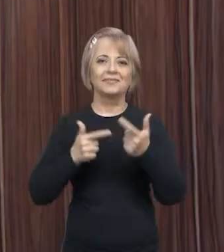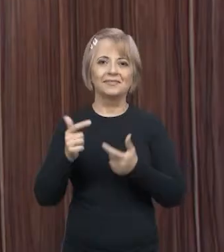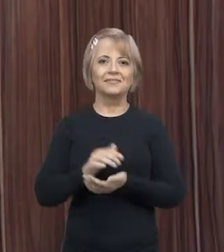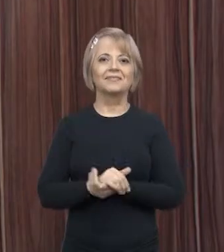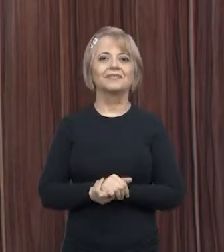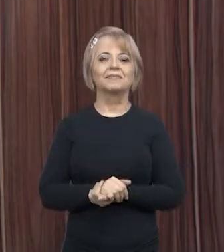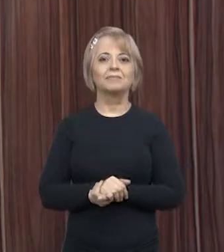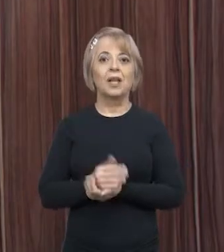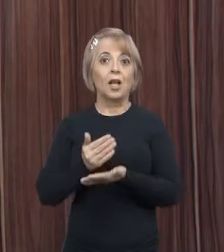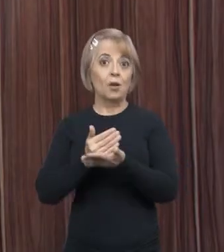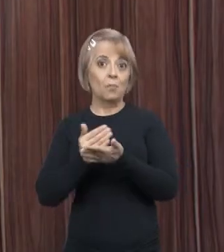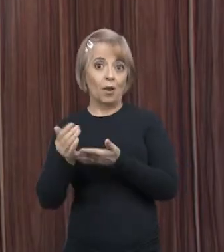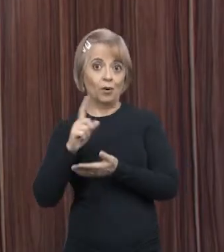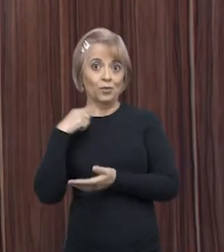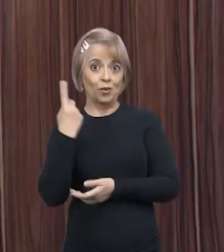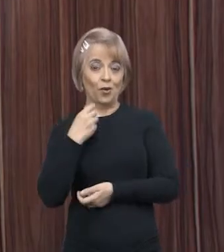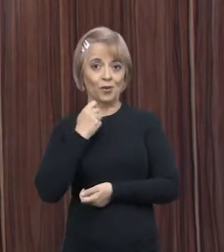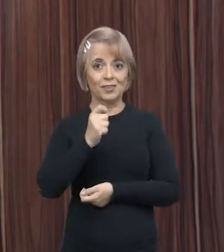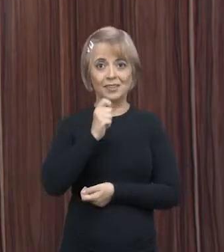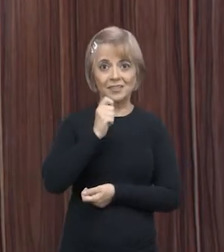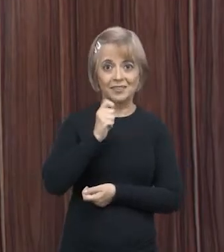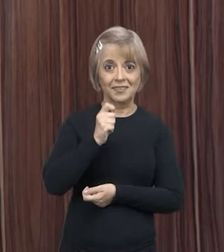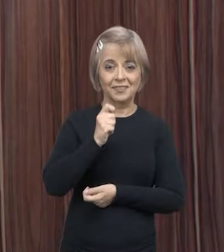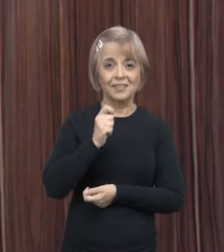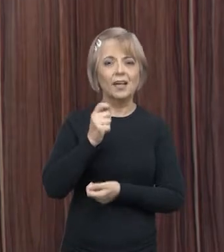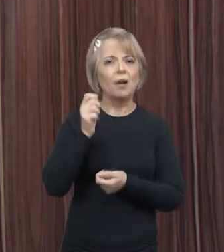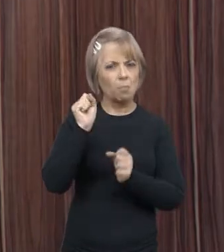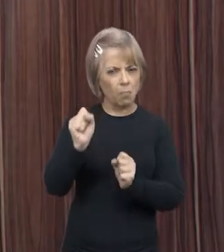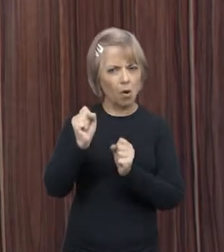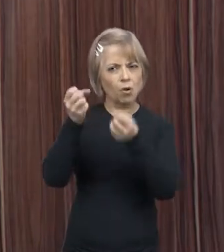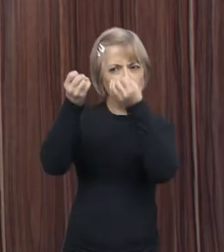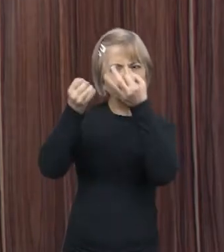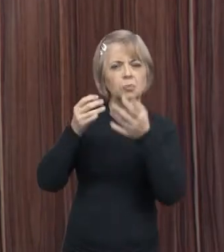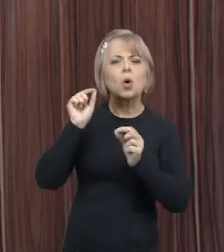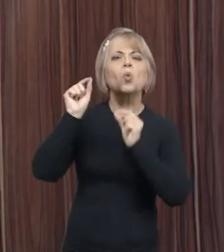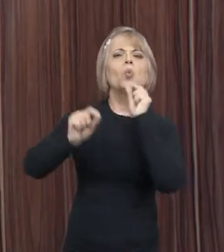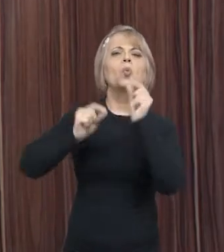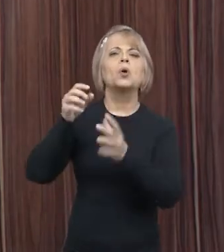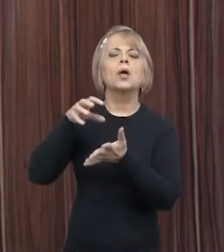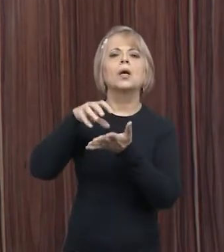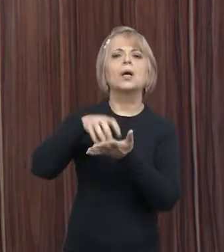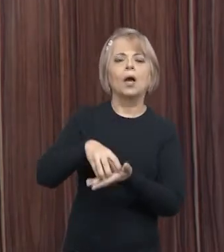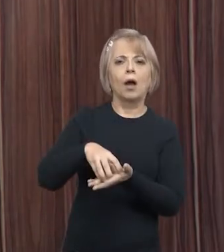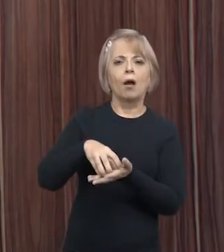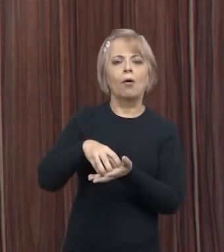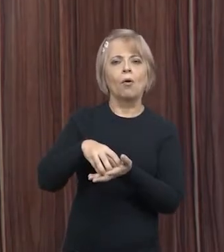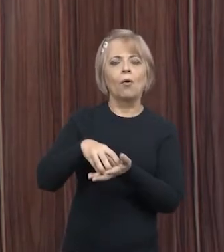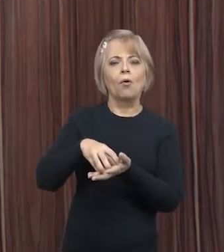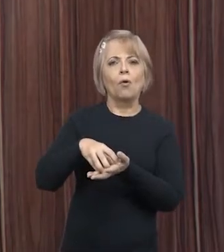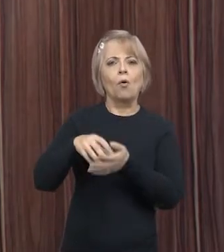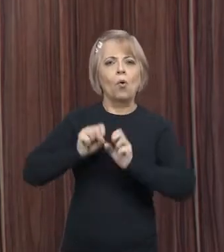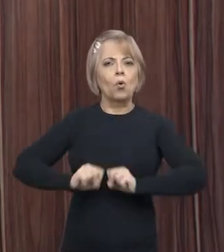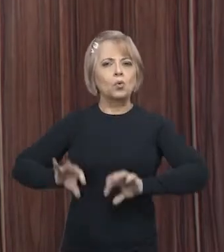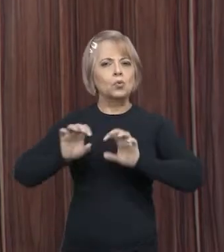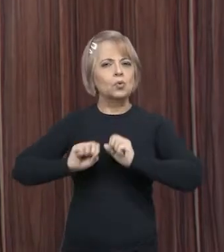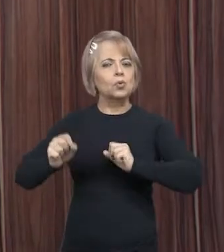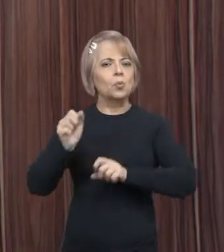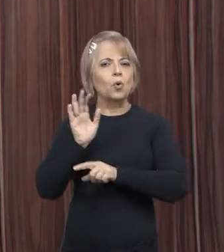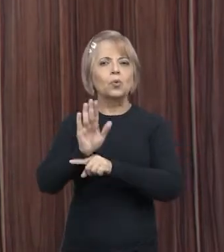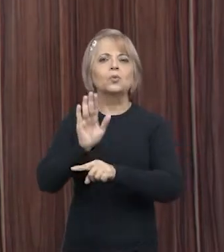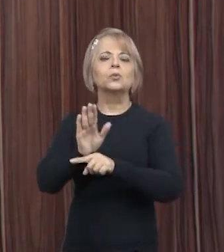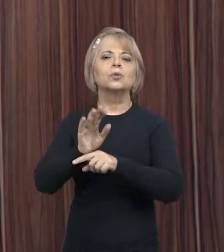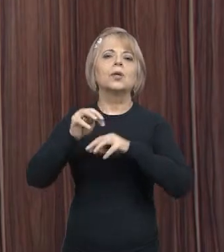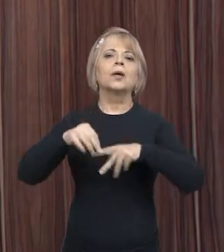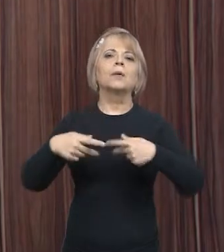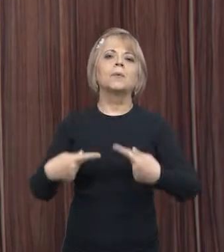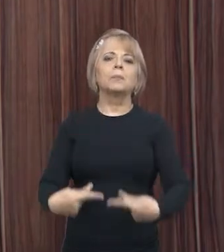Para começar a nossa entrevista, a senhora poderia explicar o que é o CAU Consumidor e Contribuinte do MPRJ,